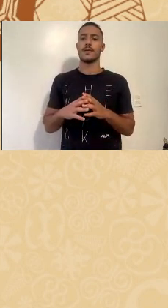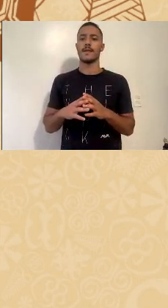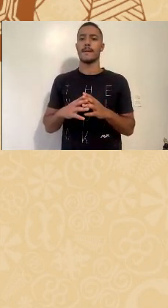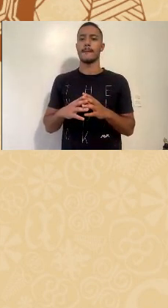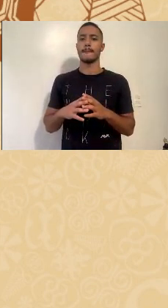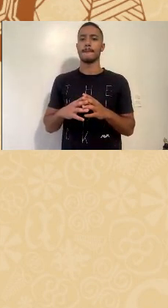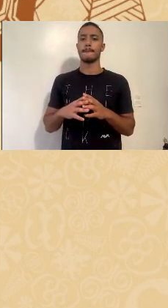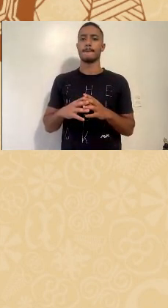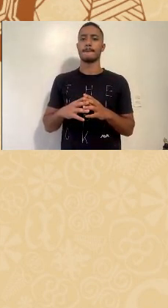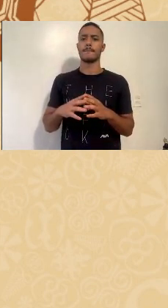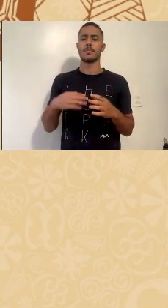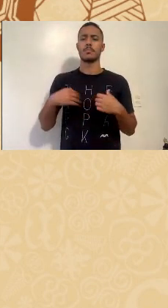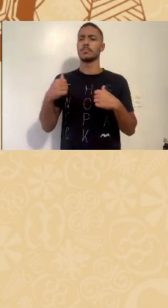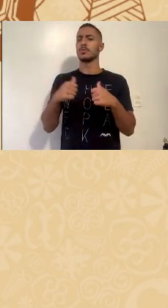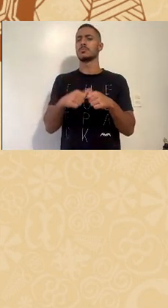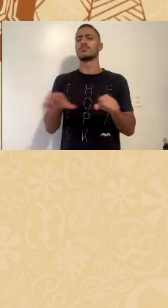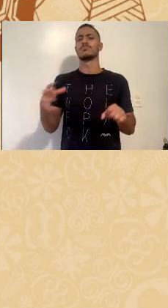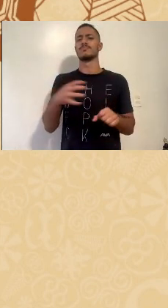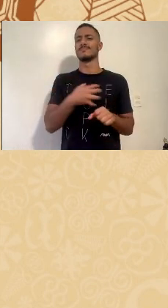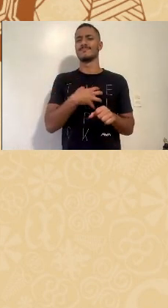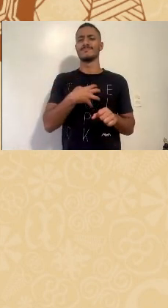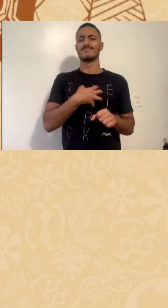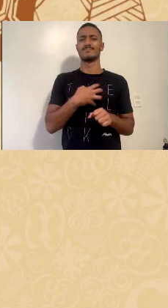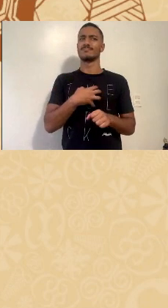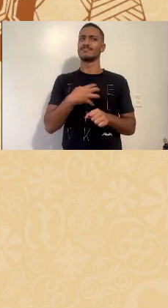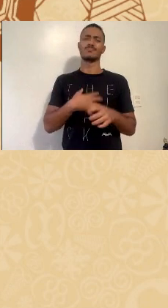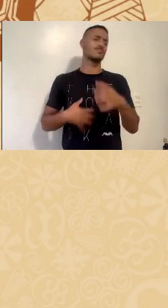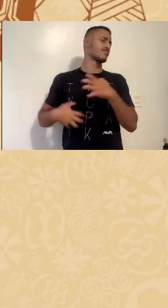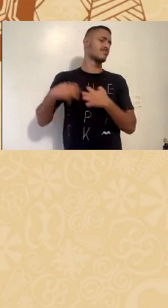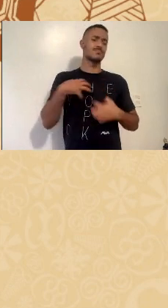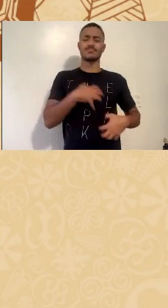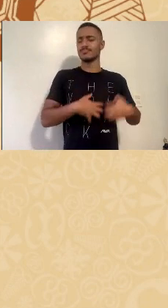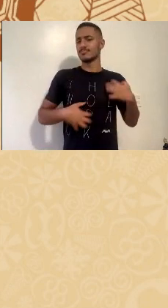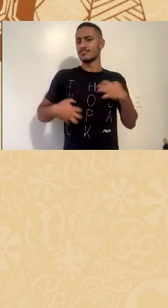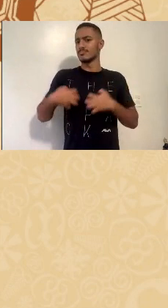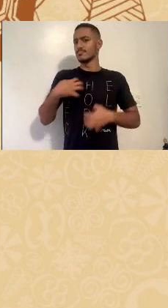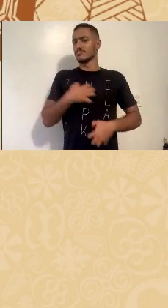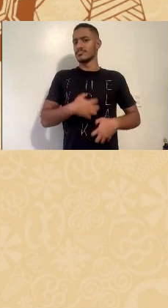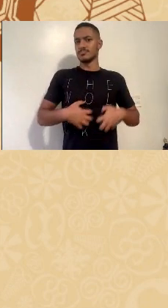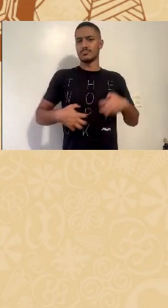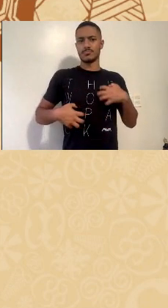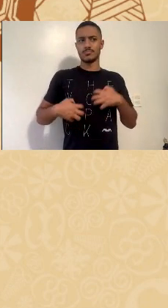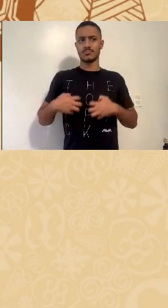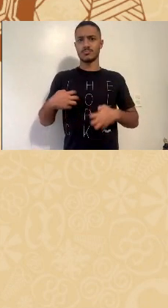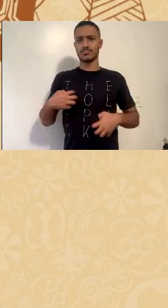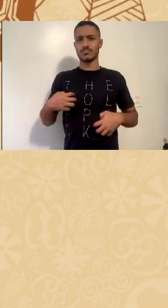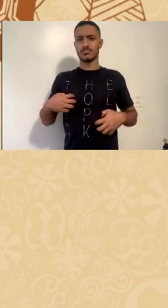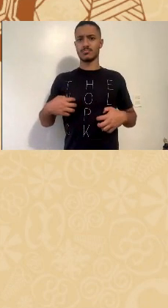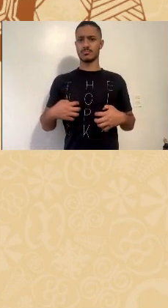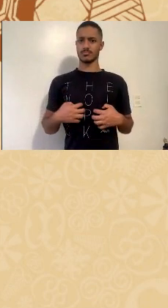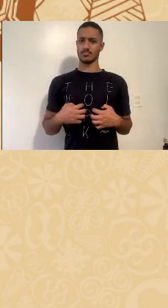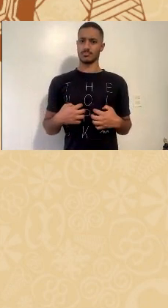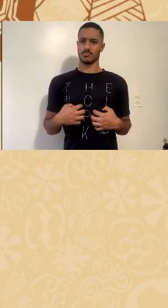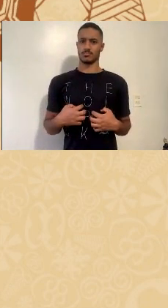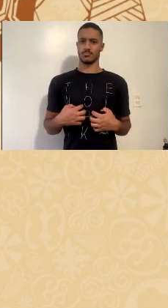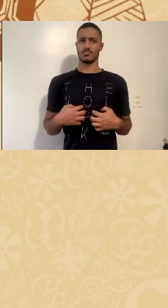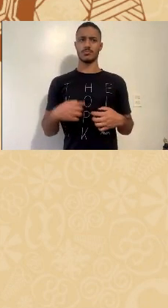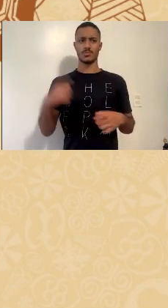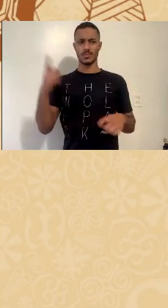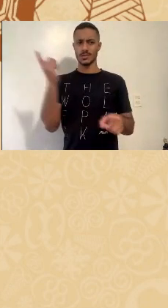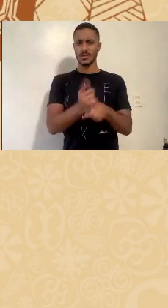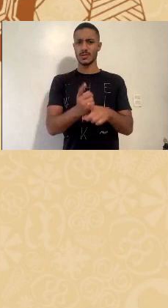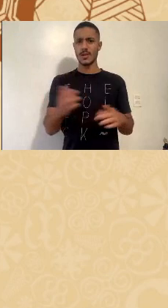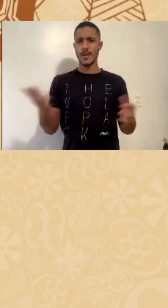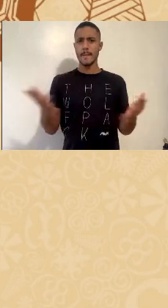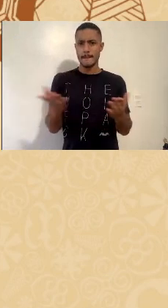Estou assim, muito mexido, muito movimentado pelo seminário de uma maneira geral. Com certeza,